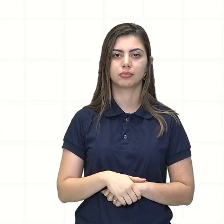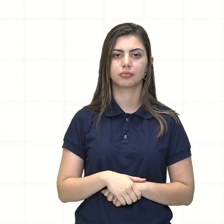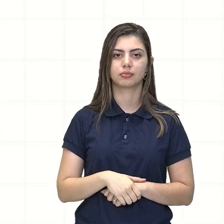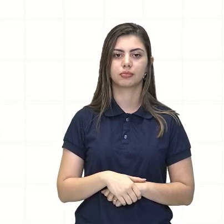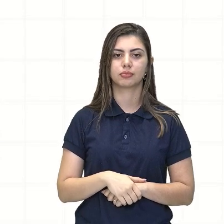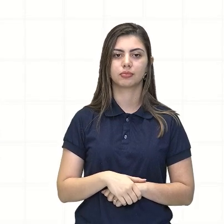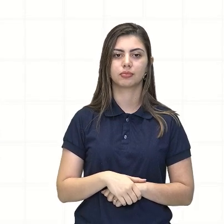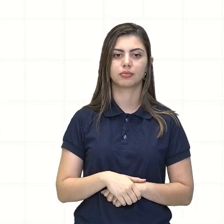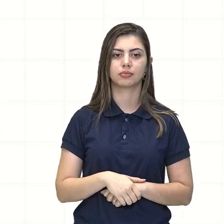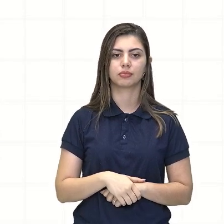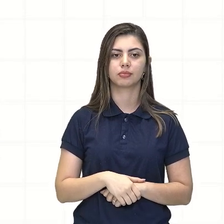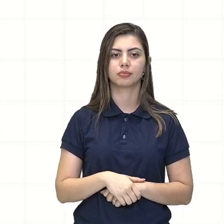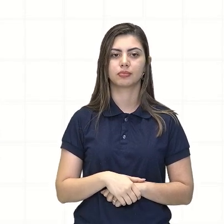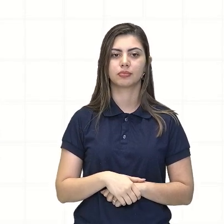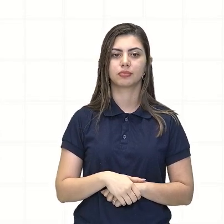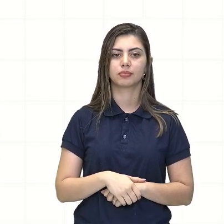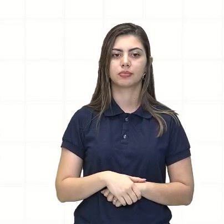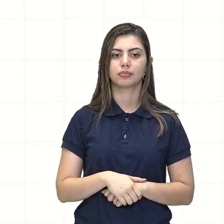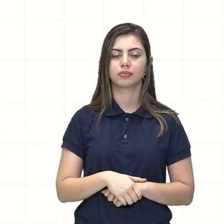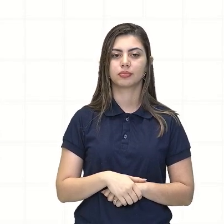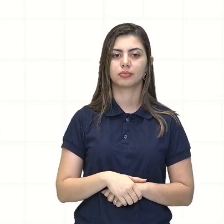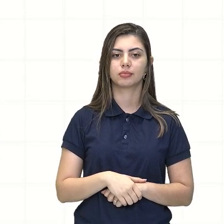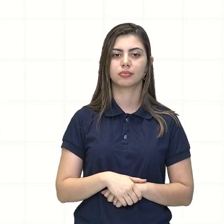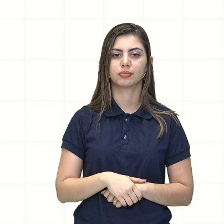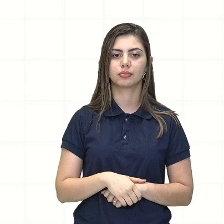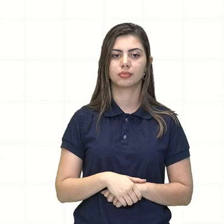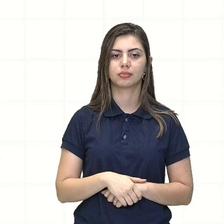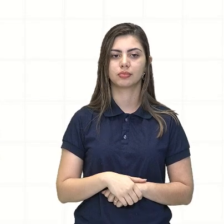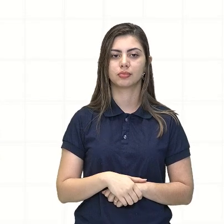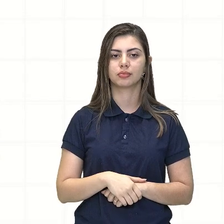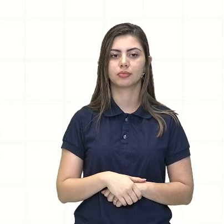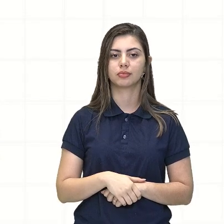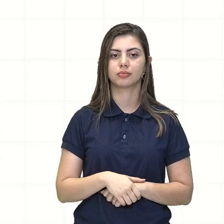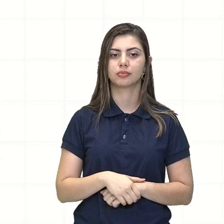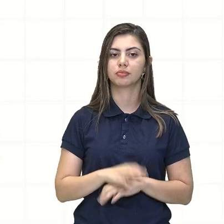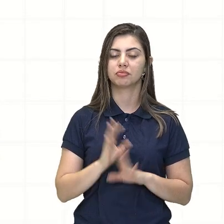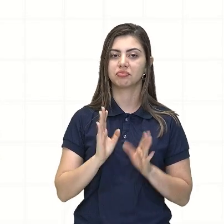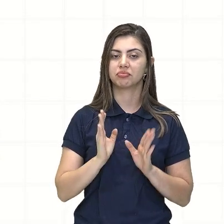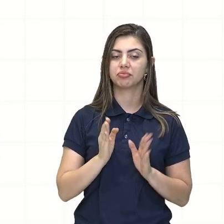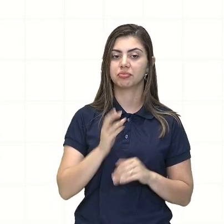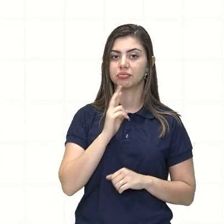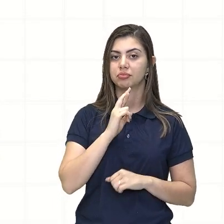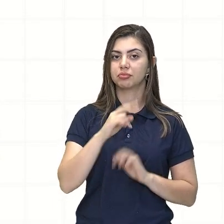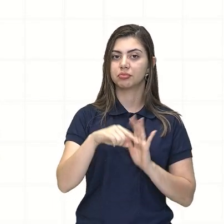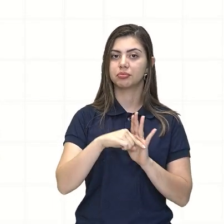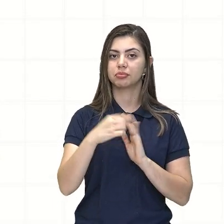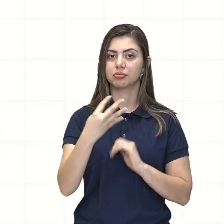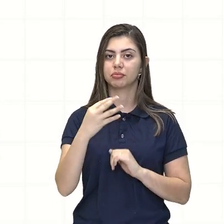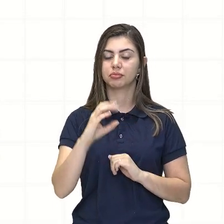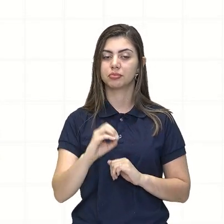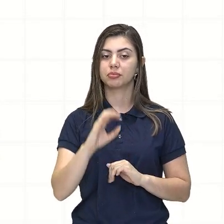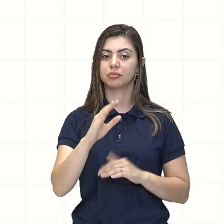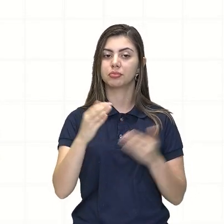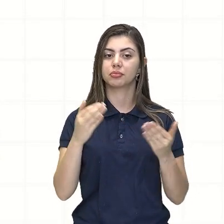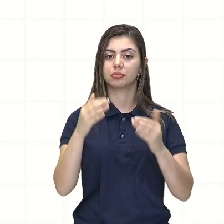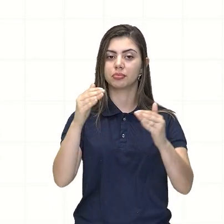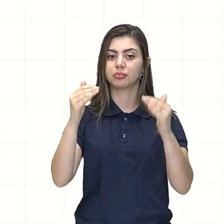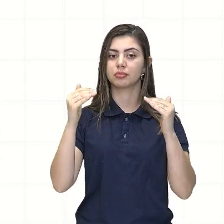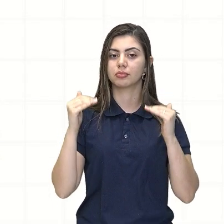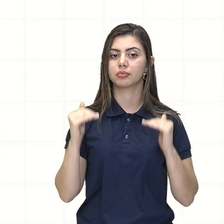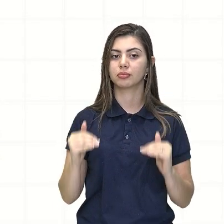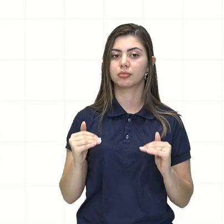Vamos aqui agora para o segundo. Tá? Meu resultado aqui no primeiro já deu menos 40. Vamos para o segundo.